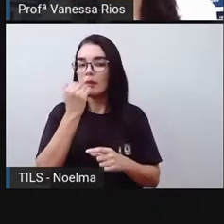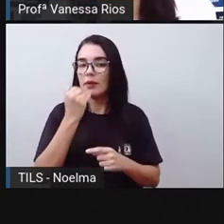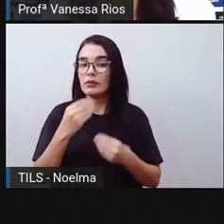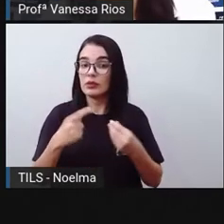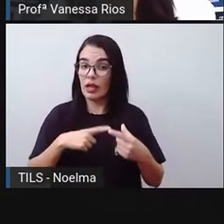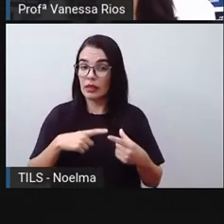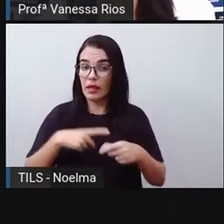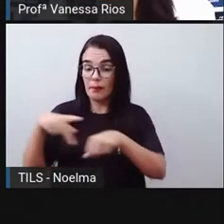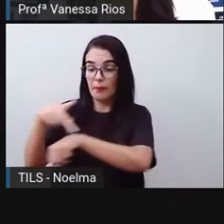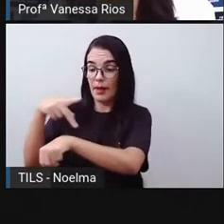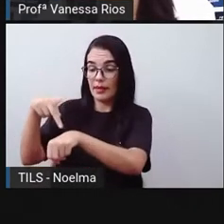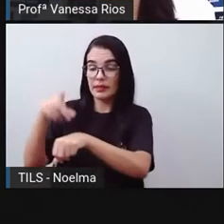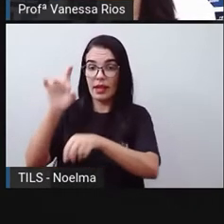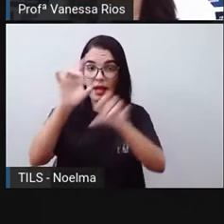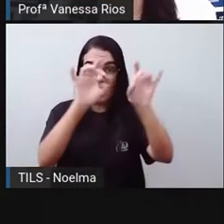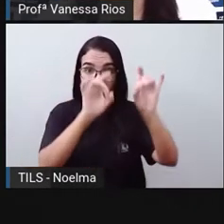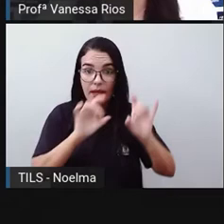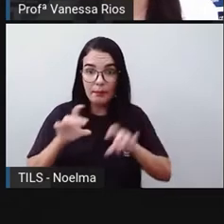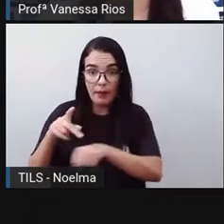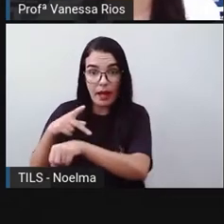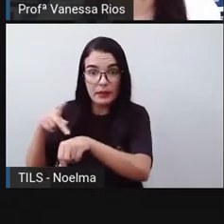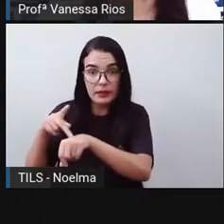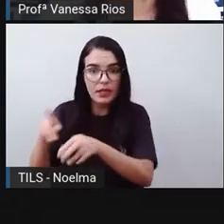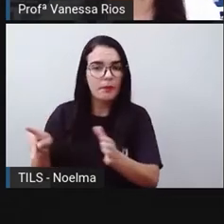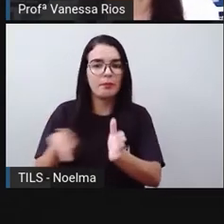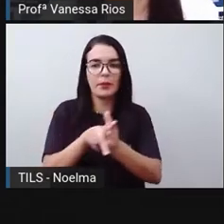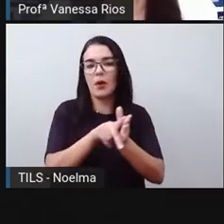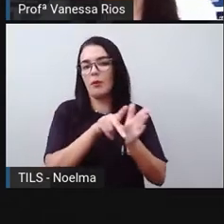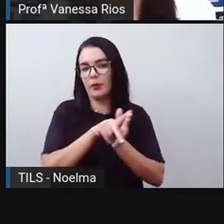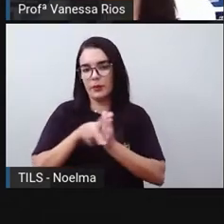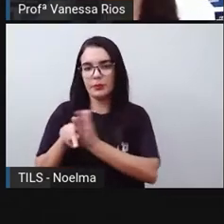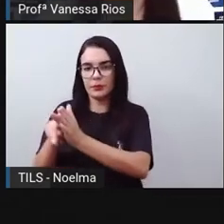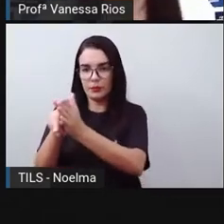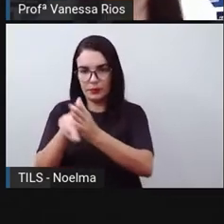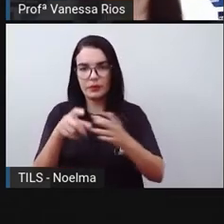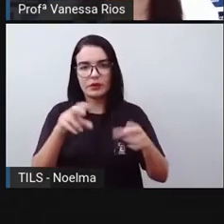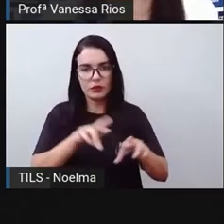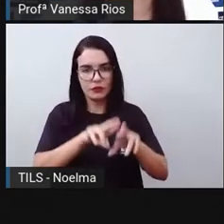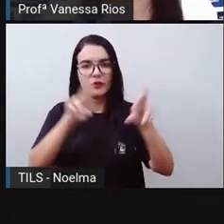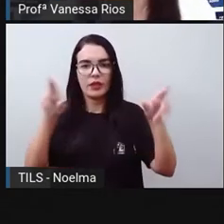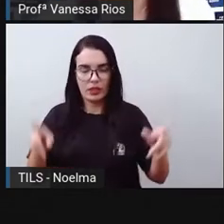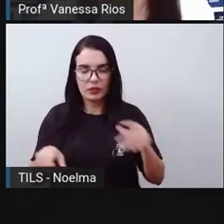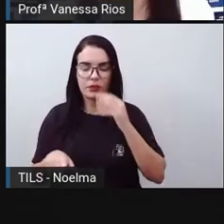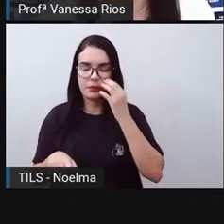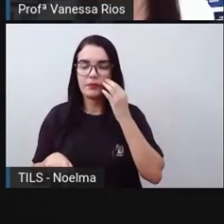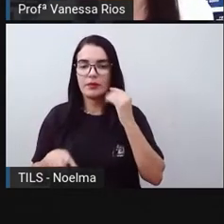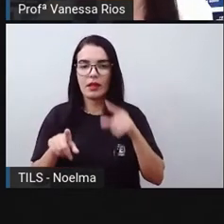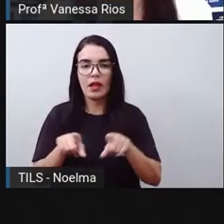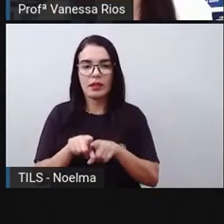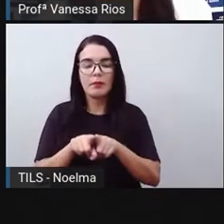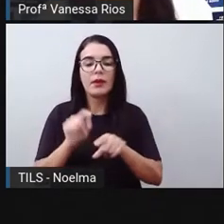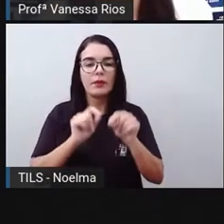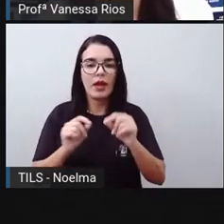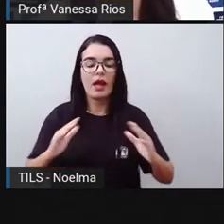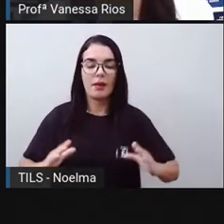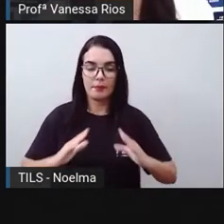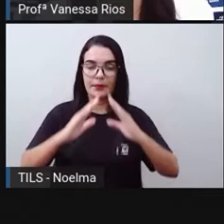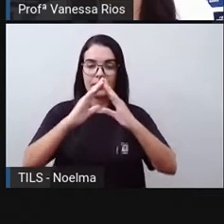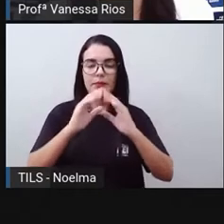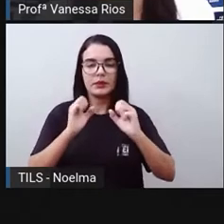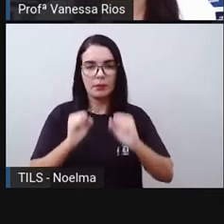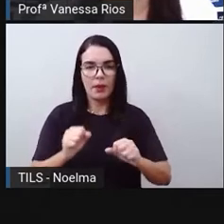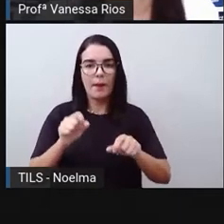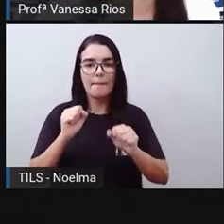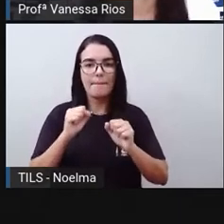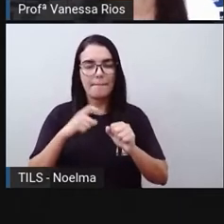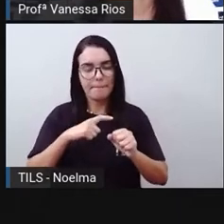alimentos que montam aí o cardápio, a alimentação de cada lugar é diferente. Então, as pirâmides também podem sofrer essas